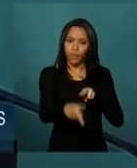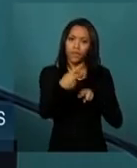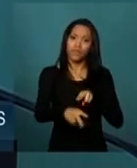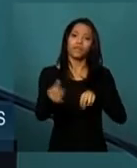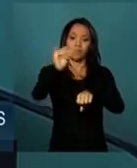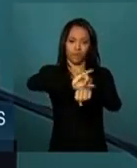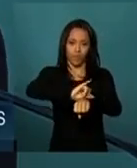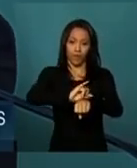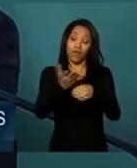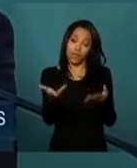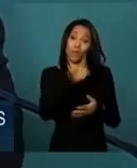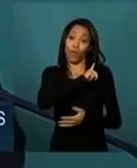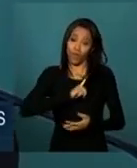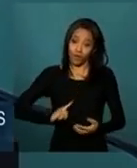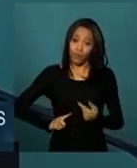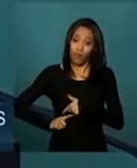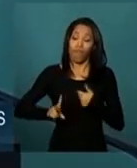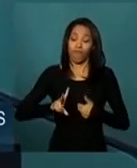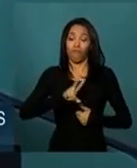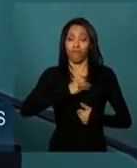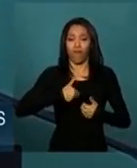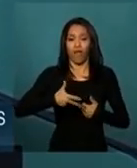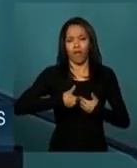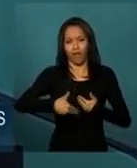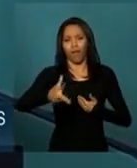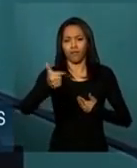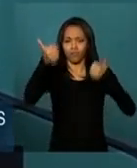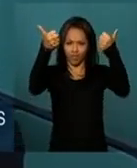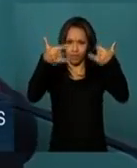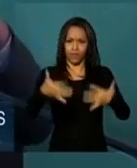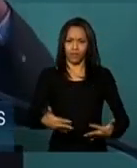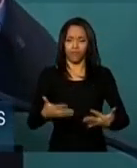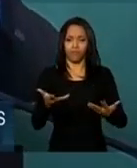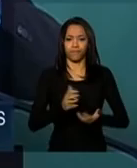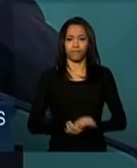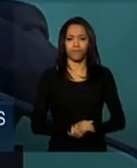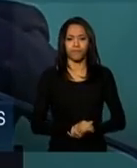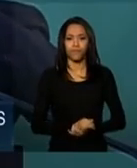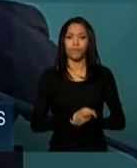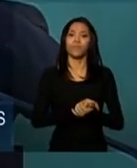vai falar com mais maestria desse assunto.